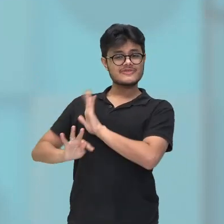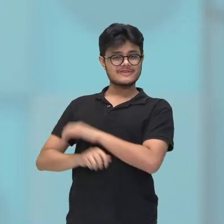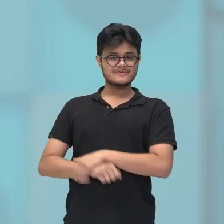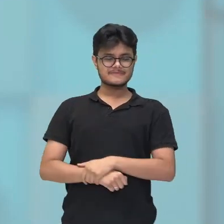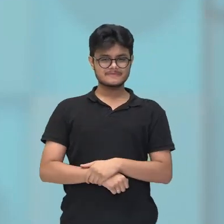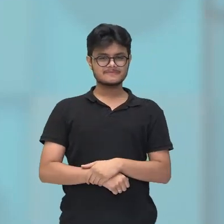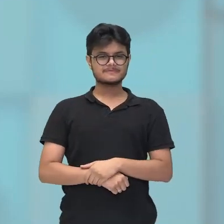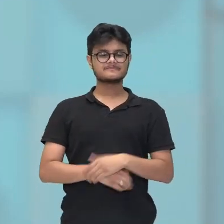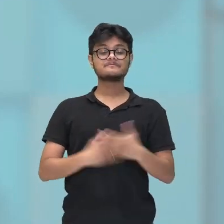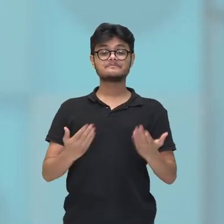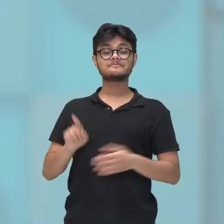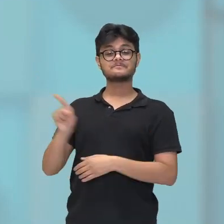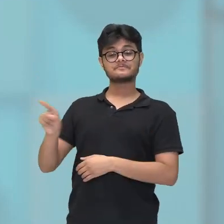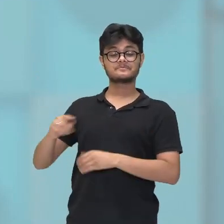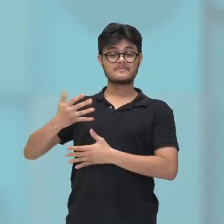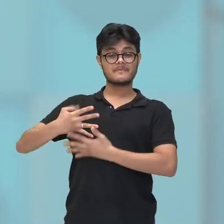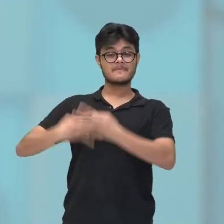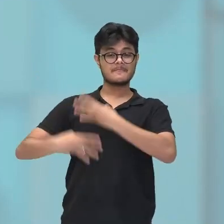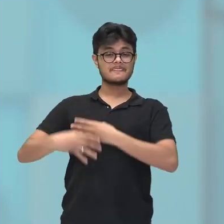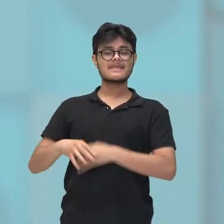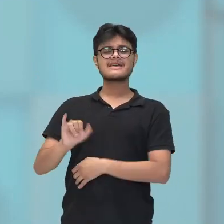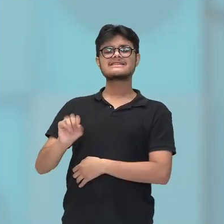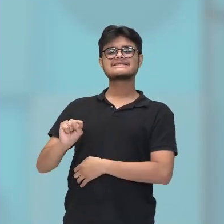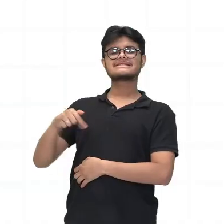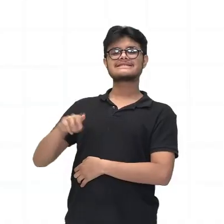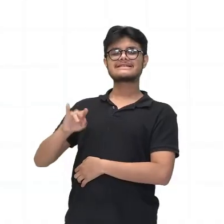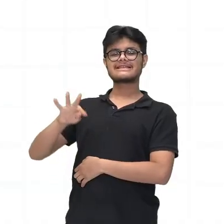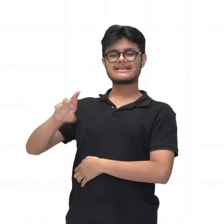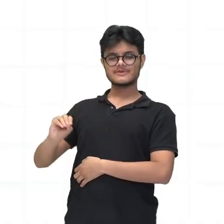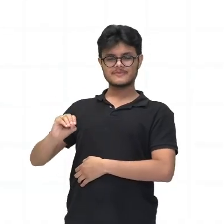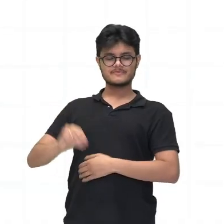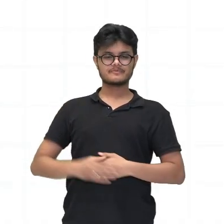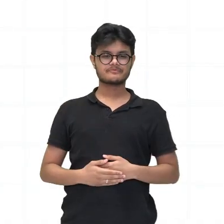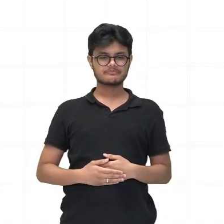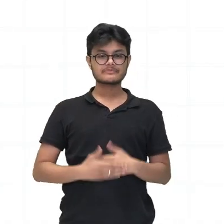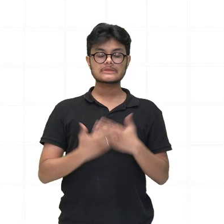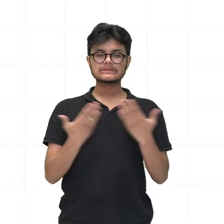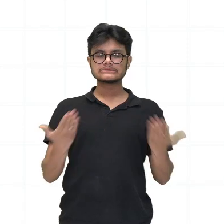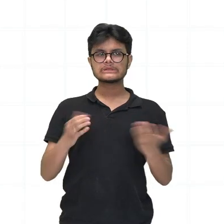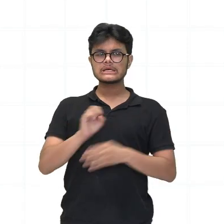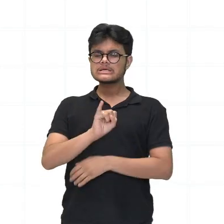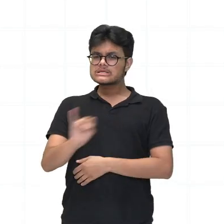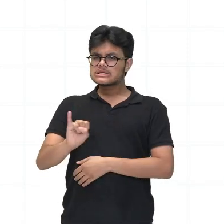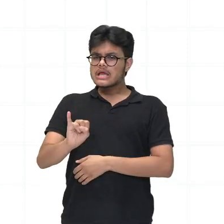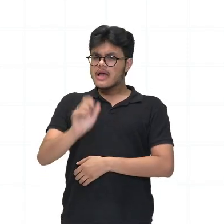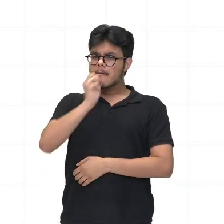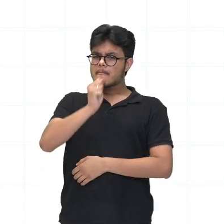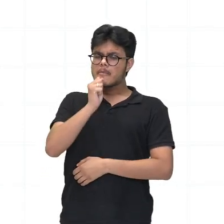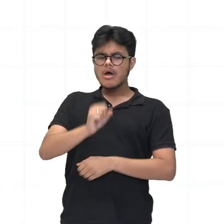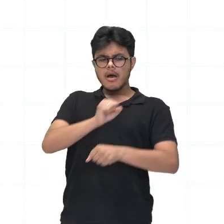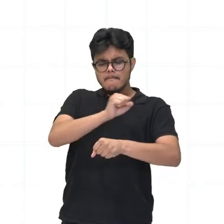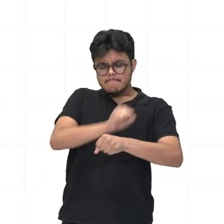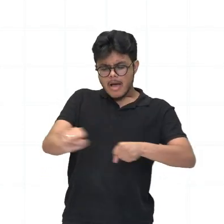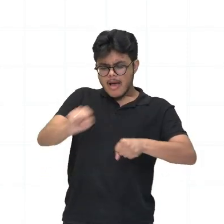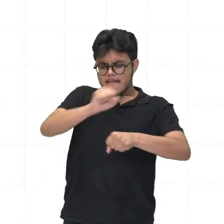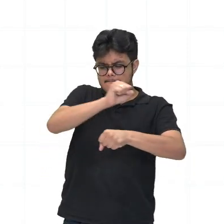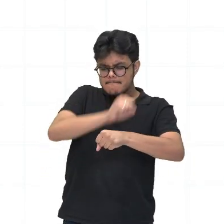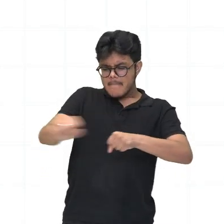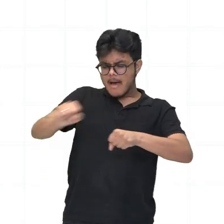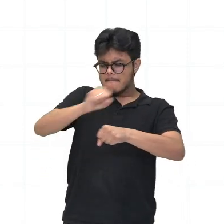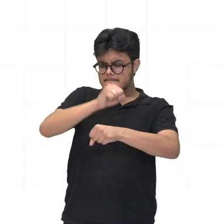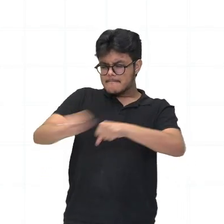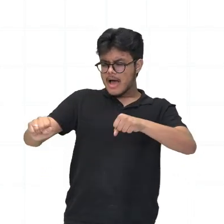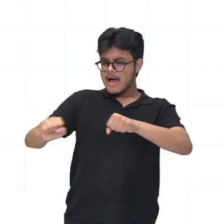só, soneto de isqueiro. Vamos lá? Se, na pedra, acordo estrelas com um golpe do